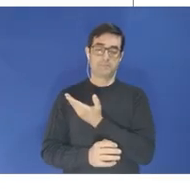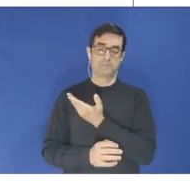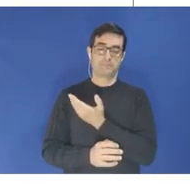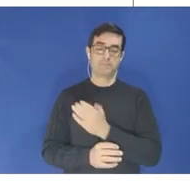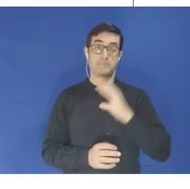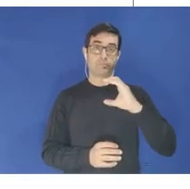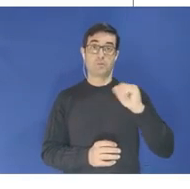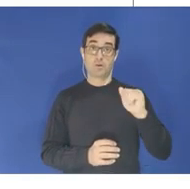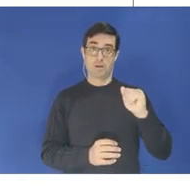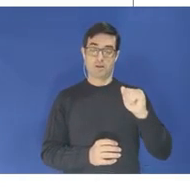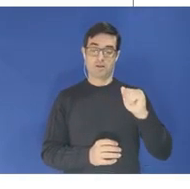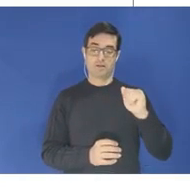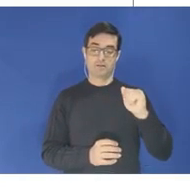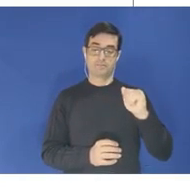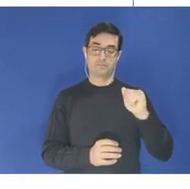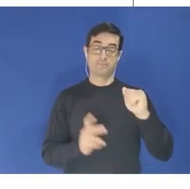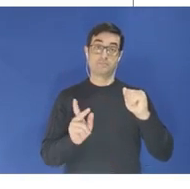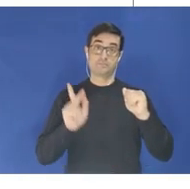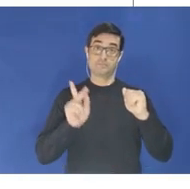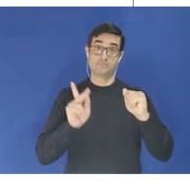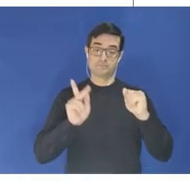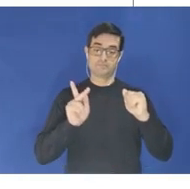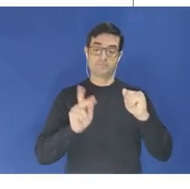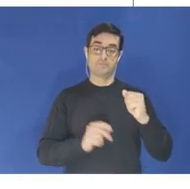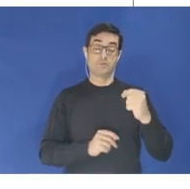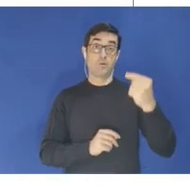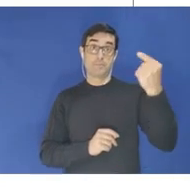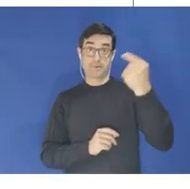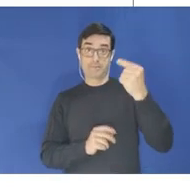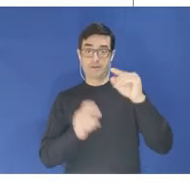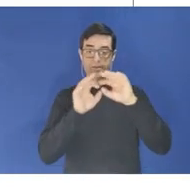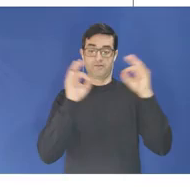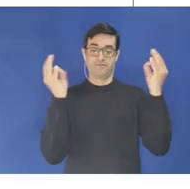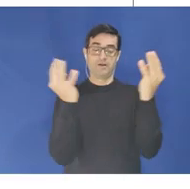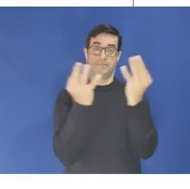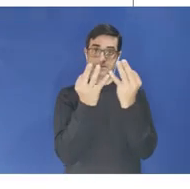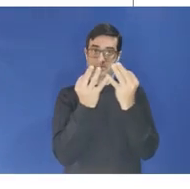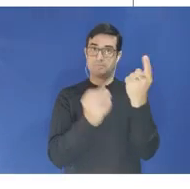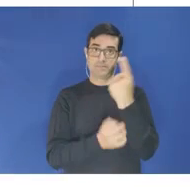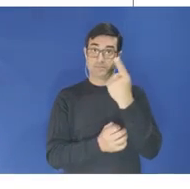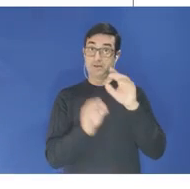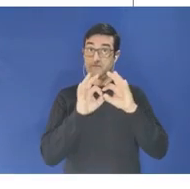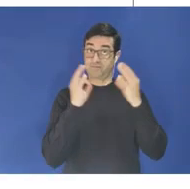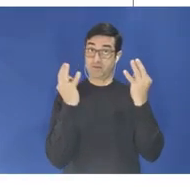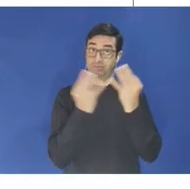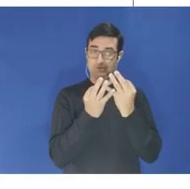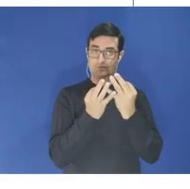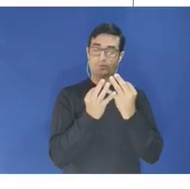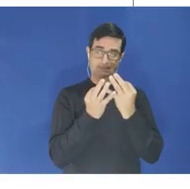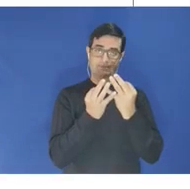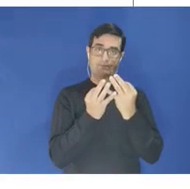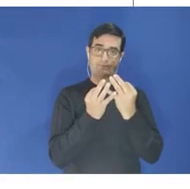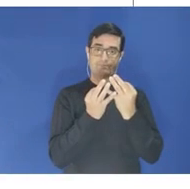potássio, o que a gente vai ver? O potássio está na primeira família, né? Na primeira